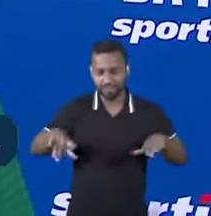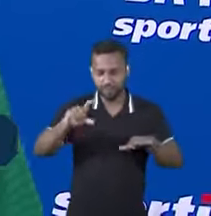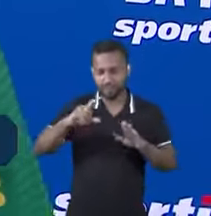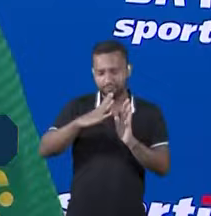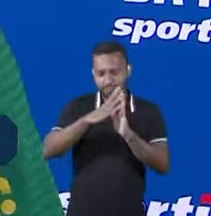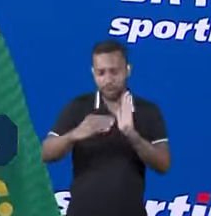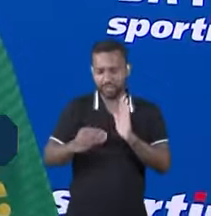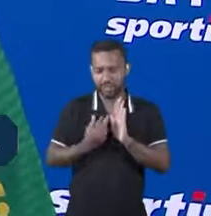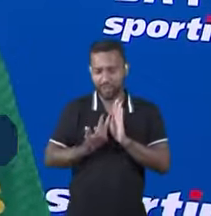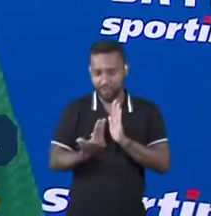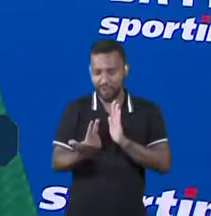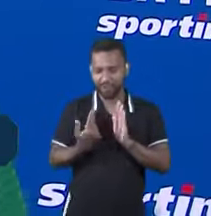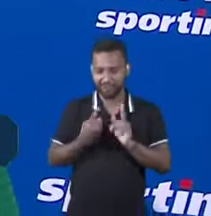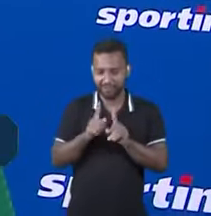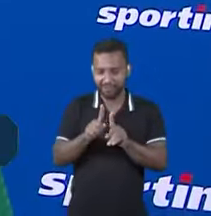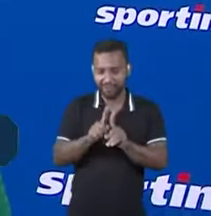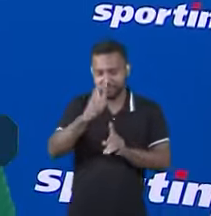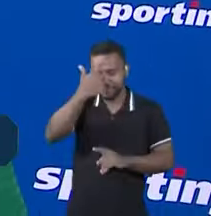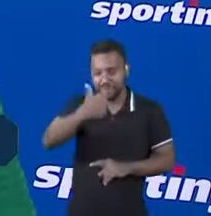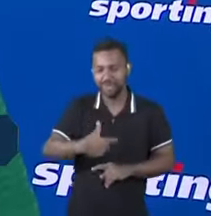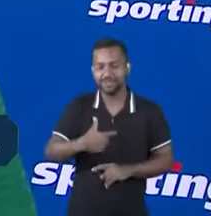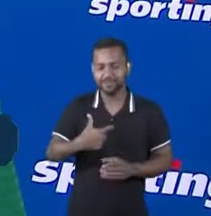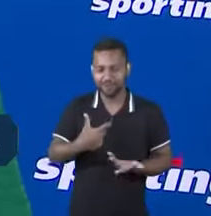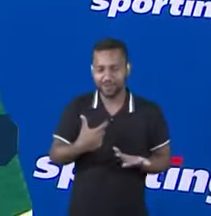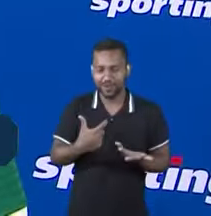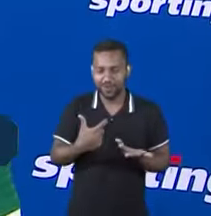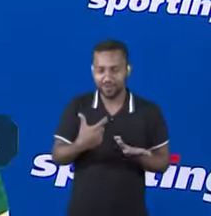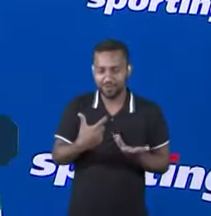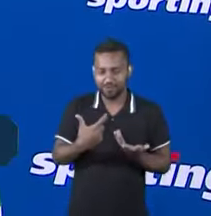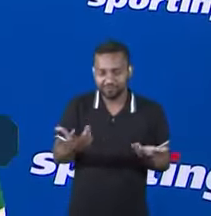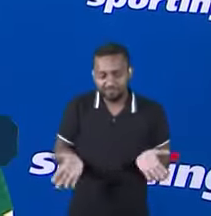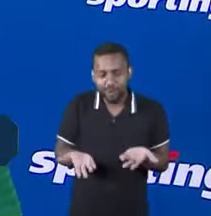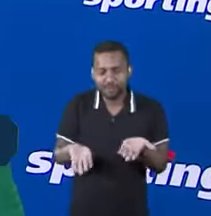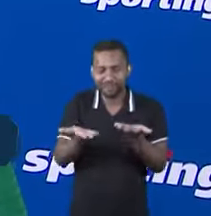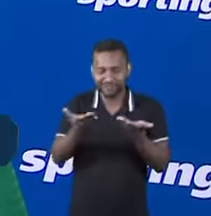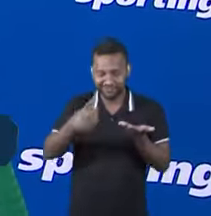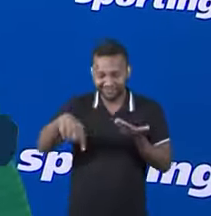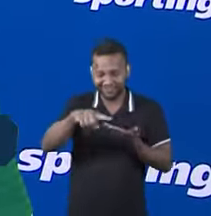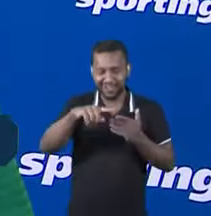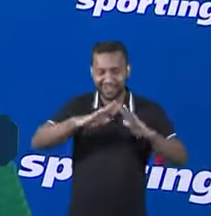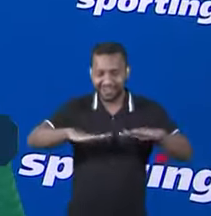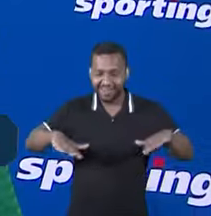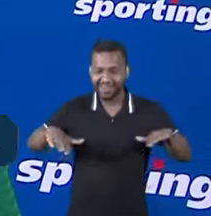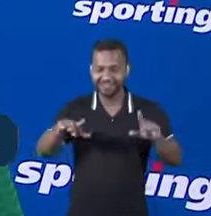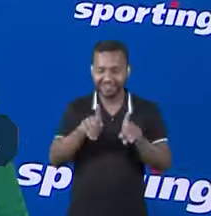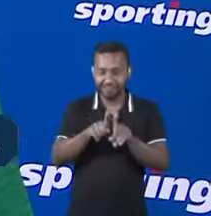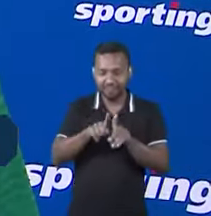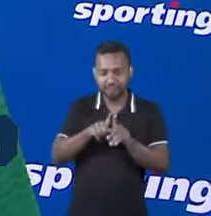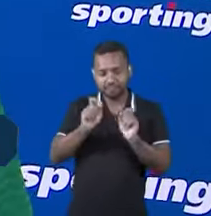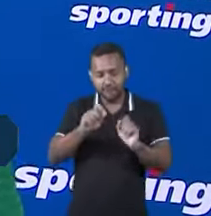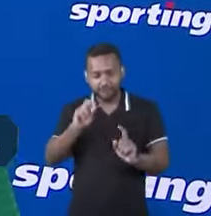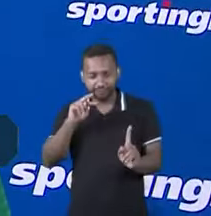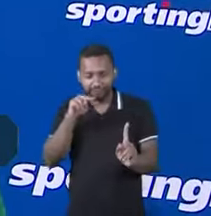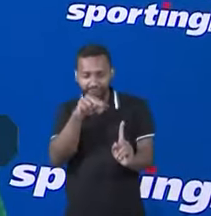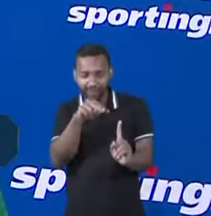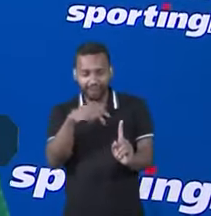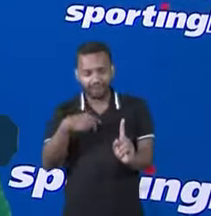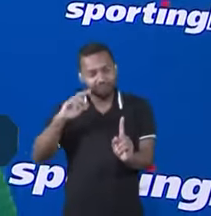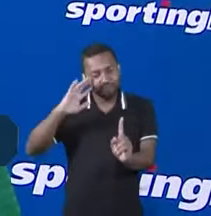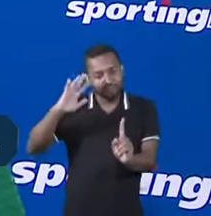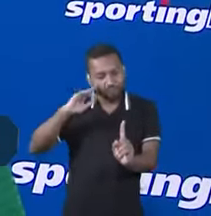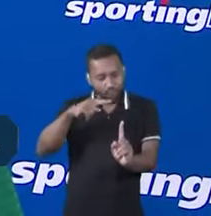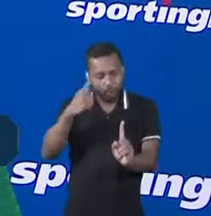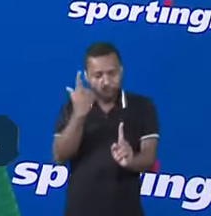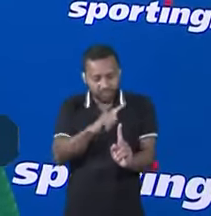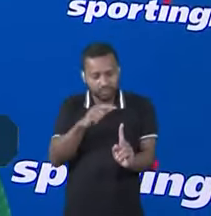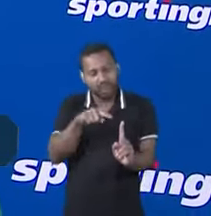novo ídolo. Eu quero sim ser uma pessoa que incentiva eles. Eu quero ser uma pessoa que eles olhem para mim e pensem, se ele conseguir, eu